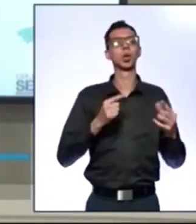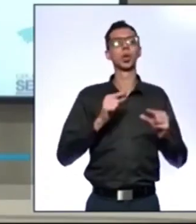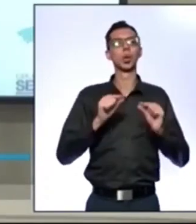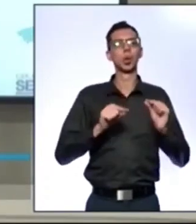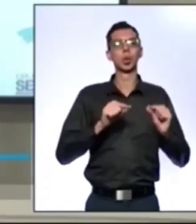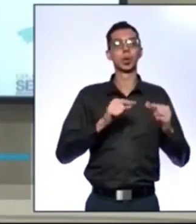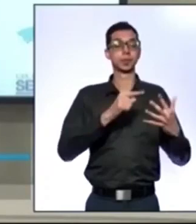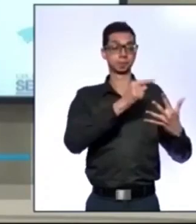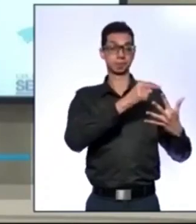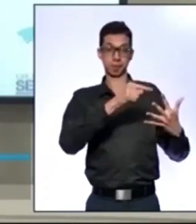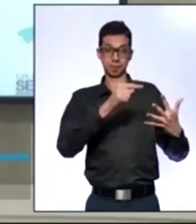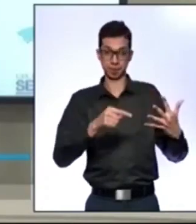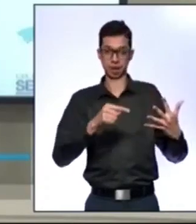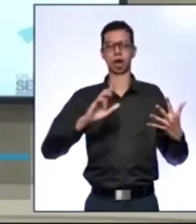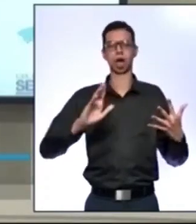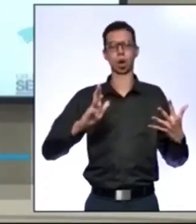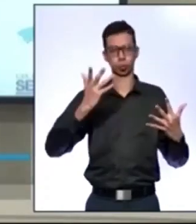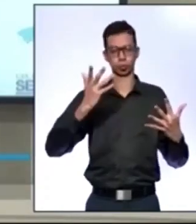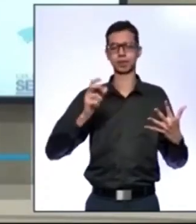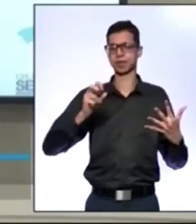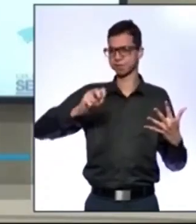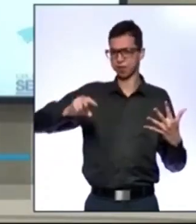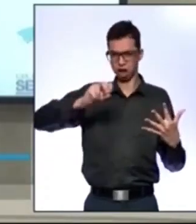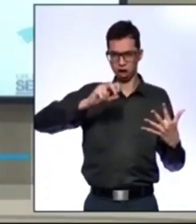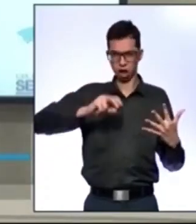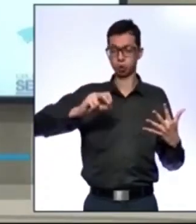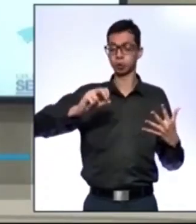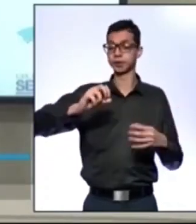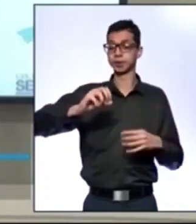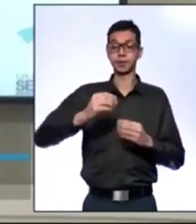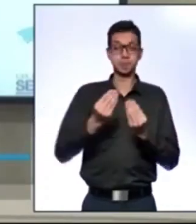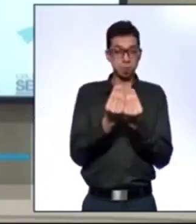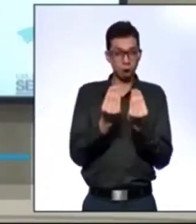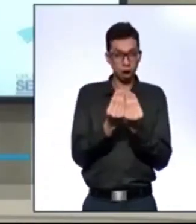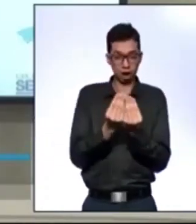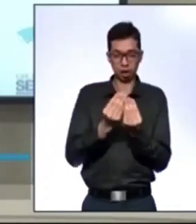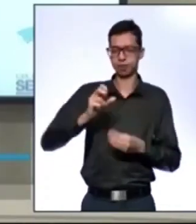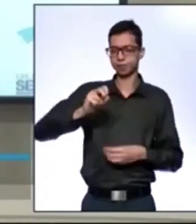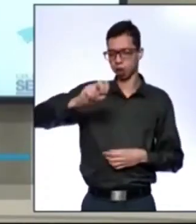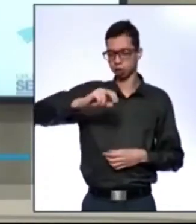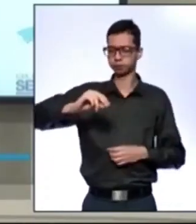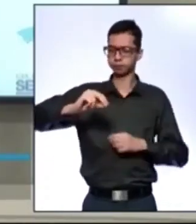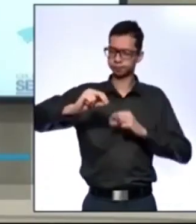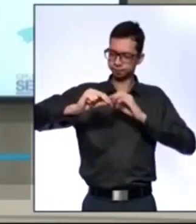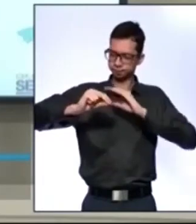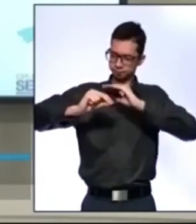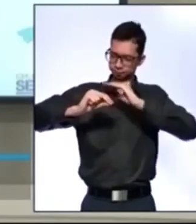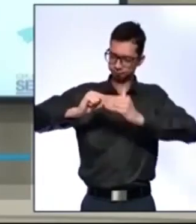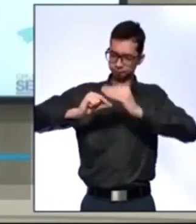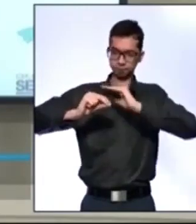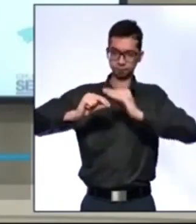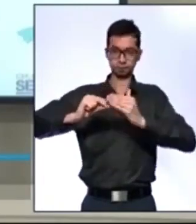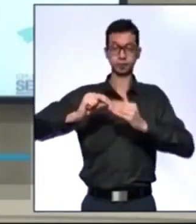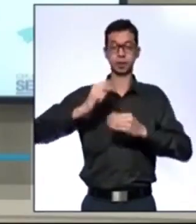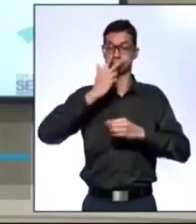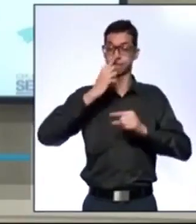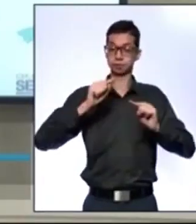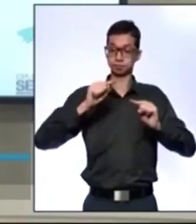a molécula estranha da superfície do vírus, quando isso ocorre, esse linfócito B do seu corpo